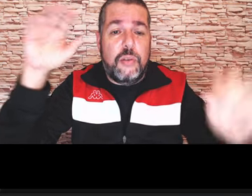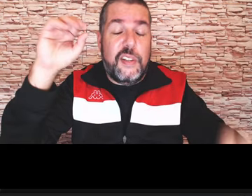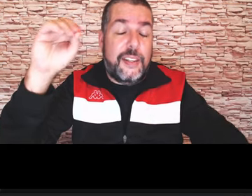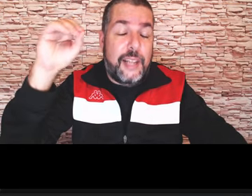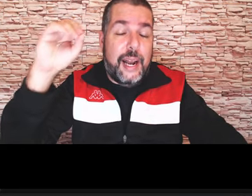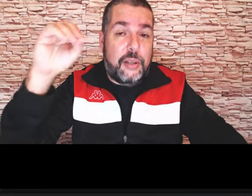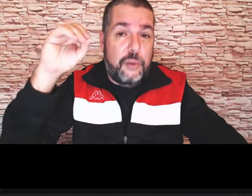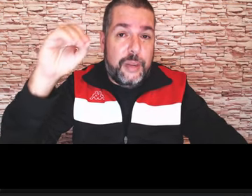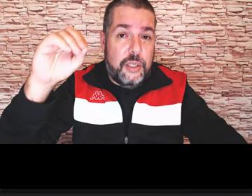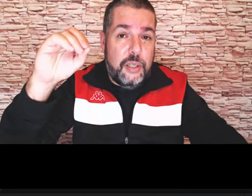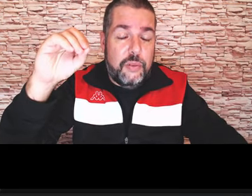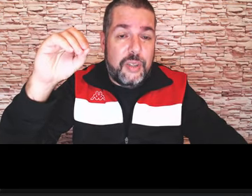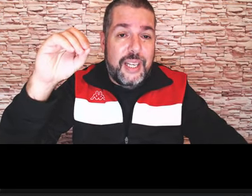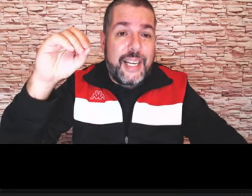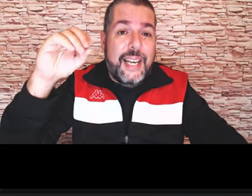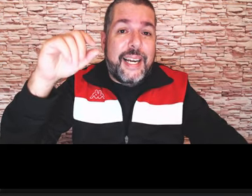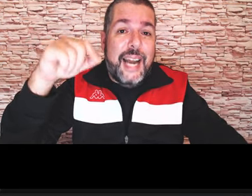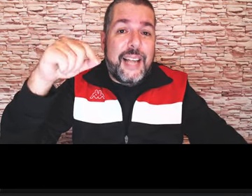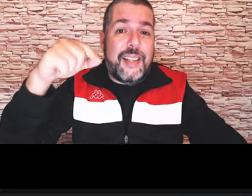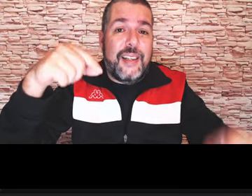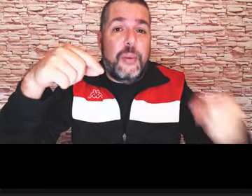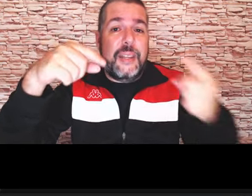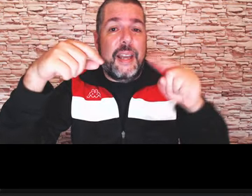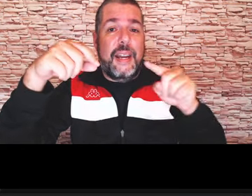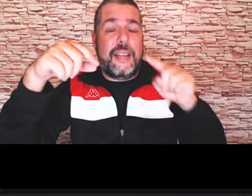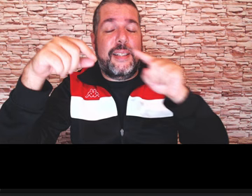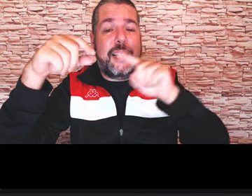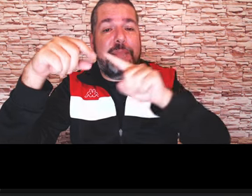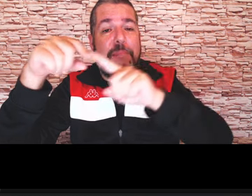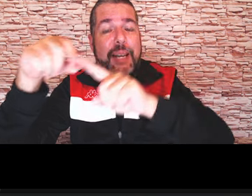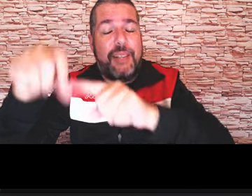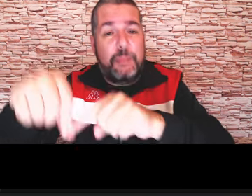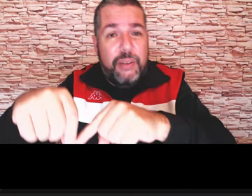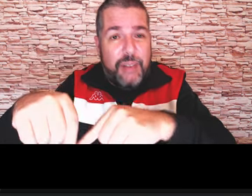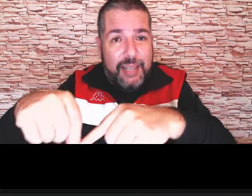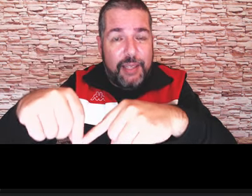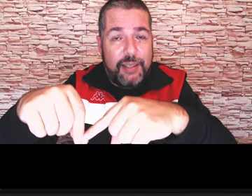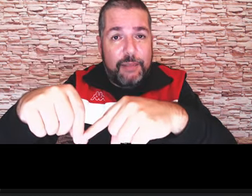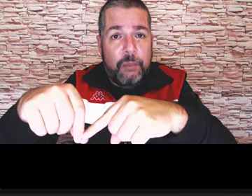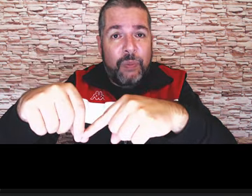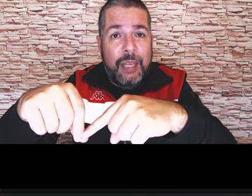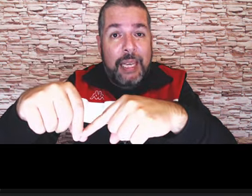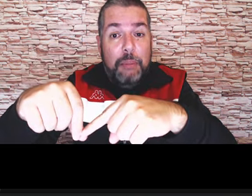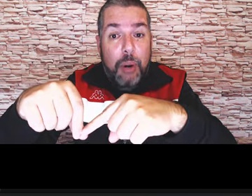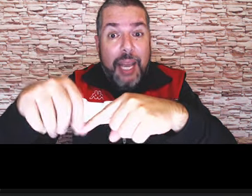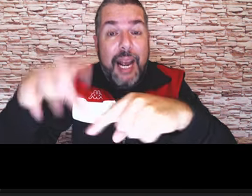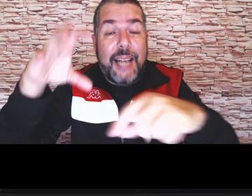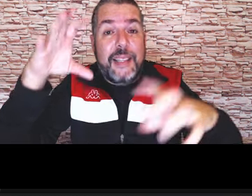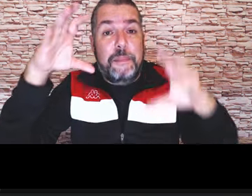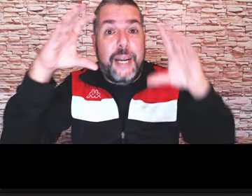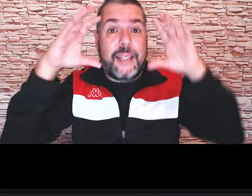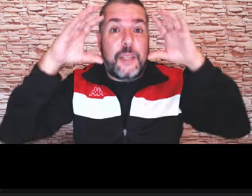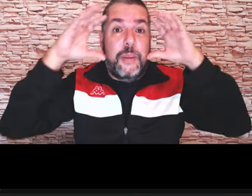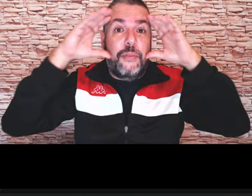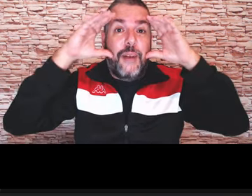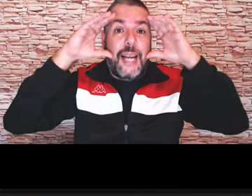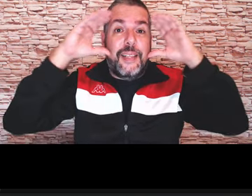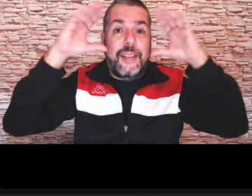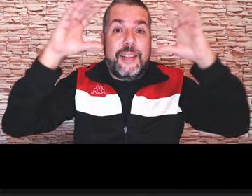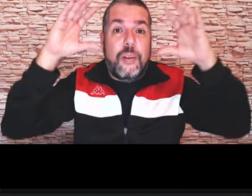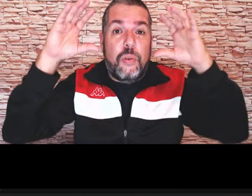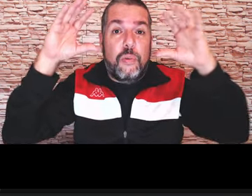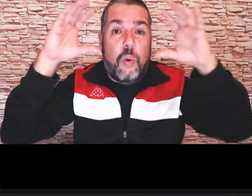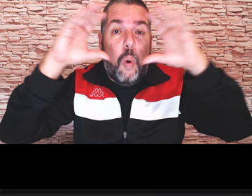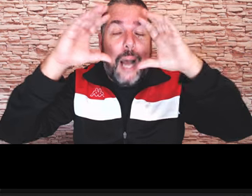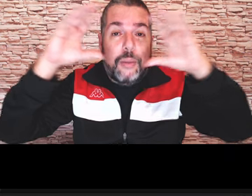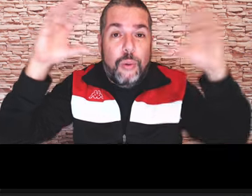gente, nos itinerários formativos? Graças ao interesse das empresas privadas. Porque as empresas privadas